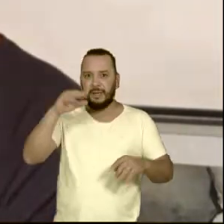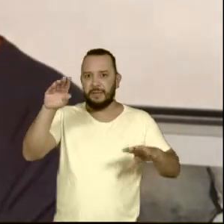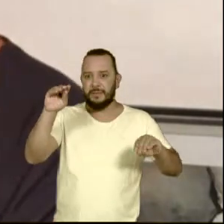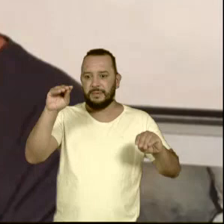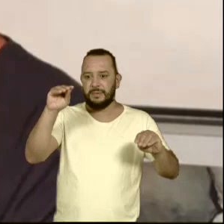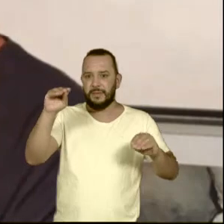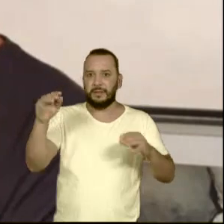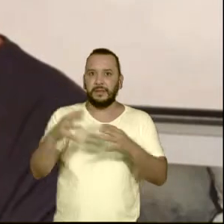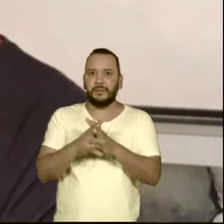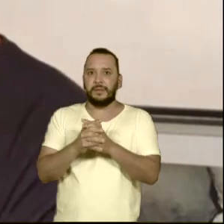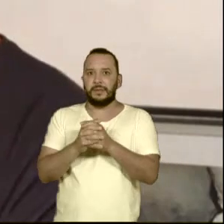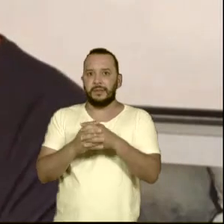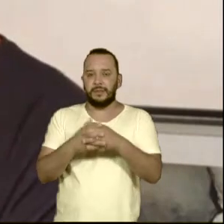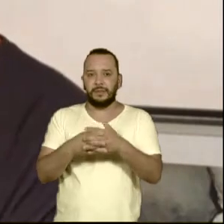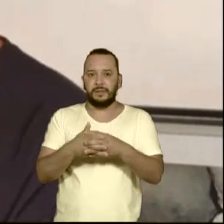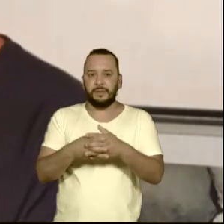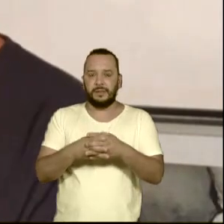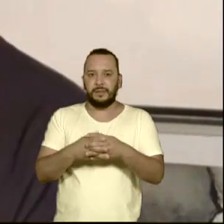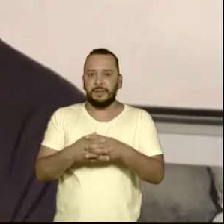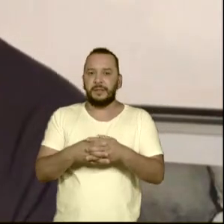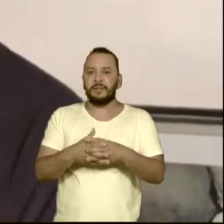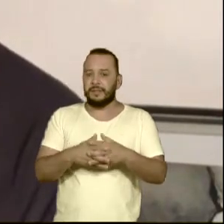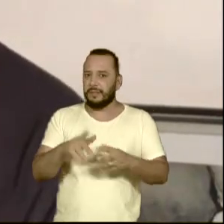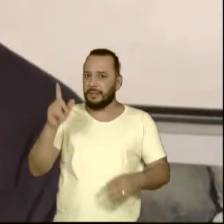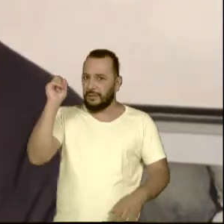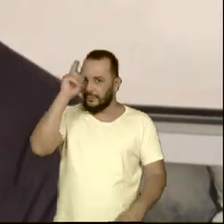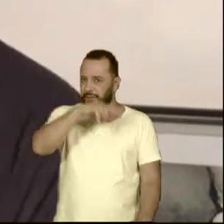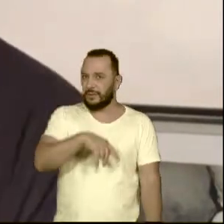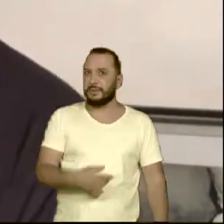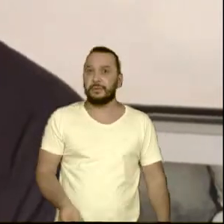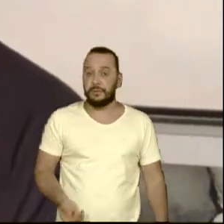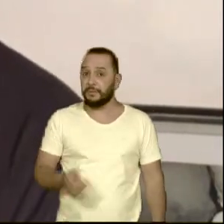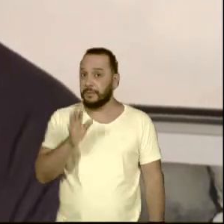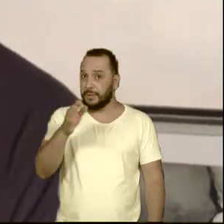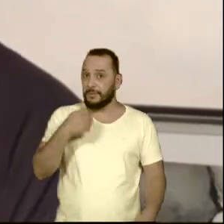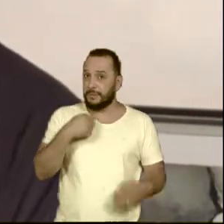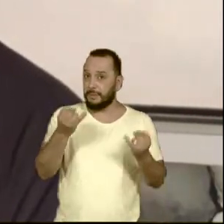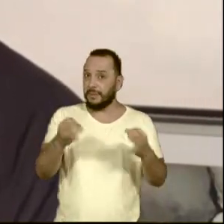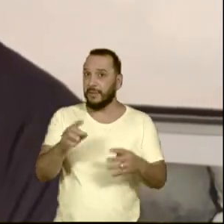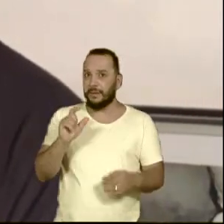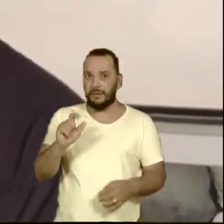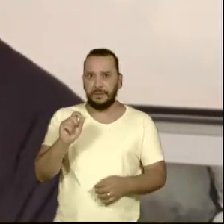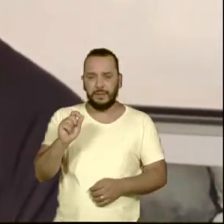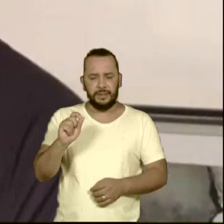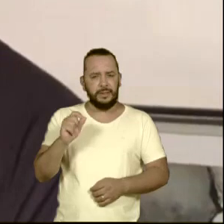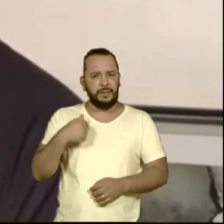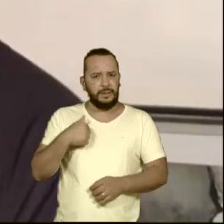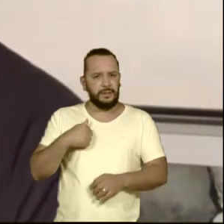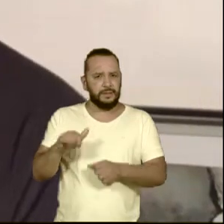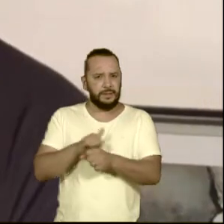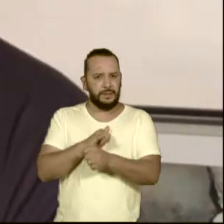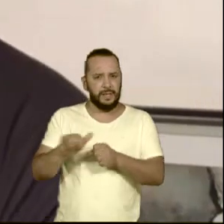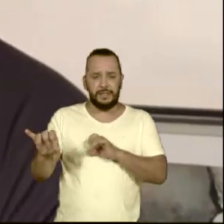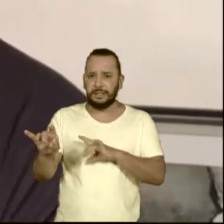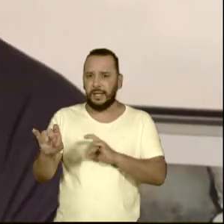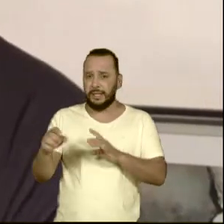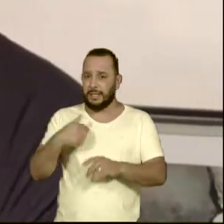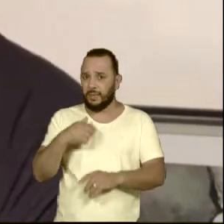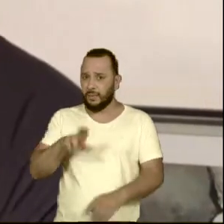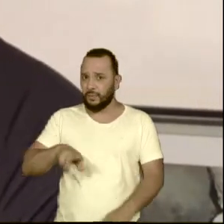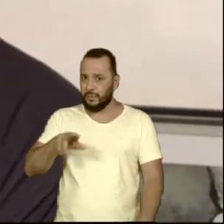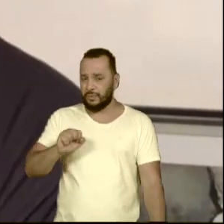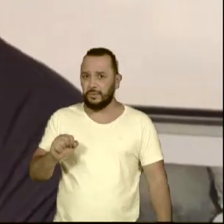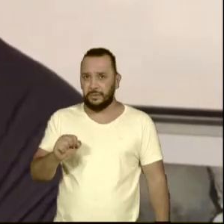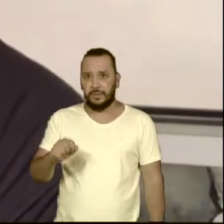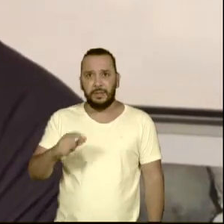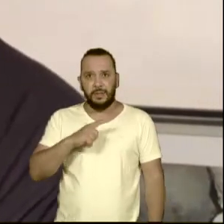direita, daqui a pouco o cara está fazendo isso. Mas, eu vou até falar um pouquinho mais de várias técnicas. A gente não